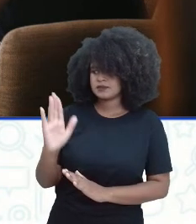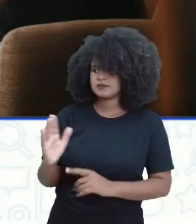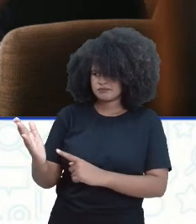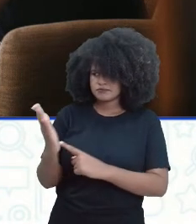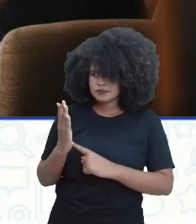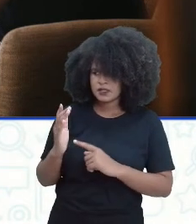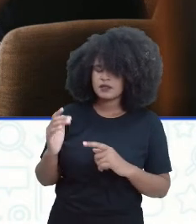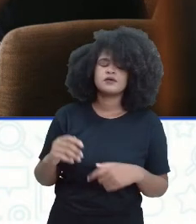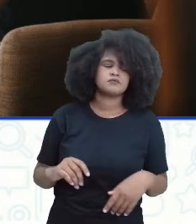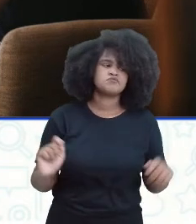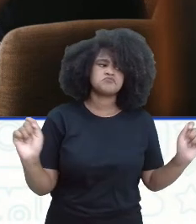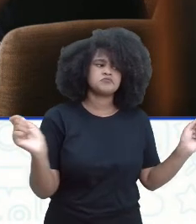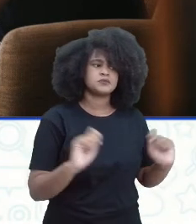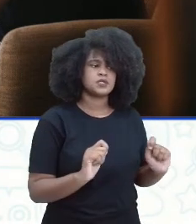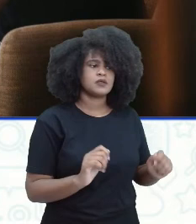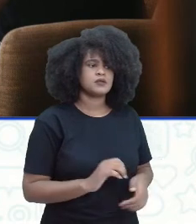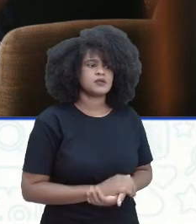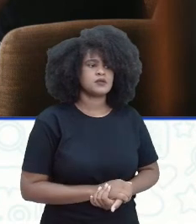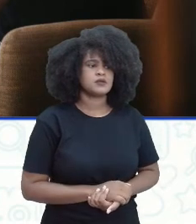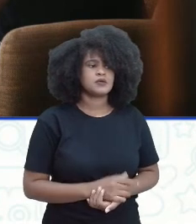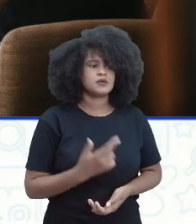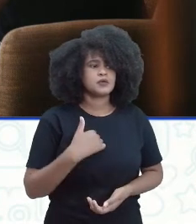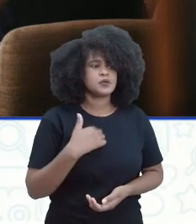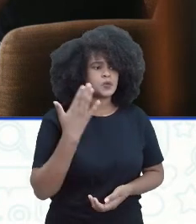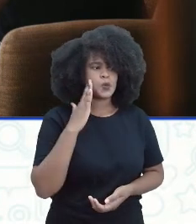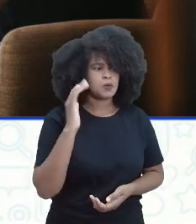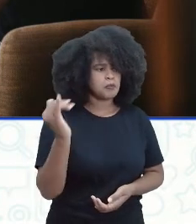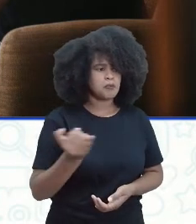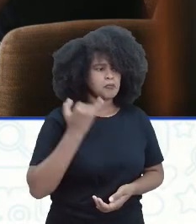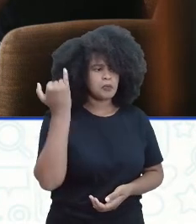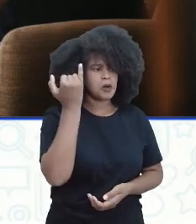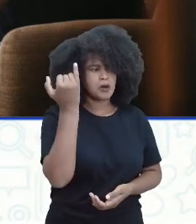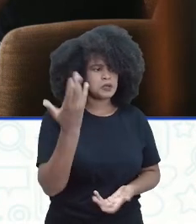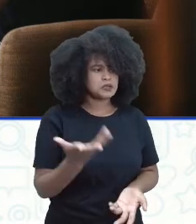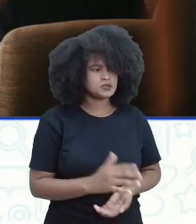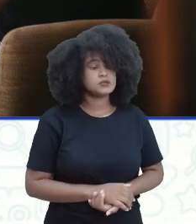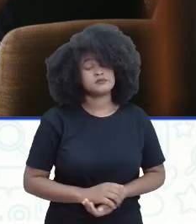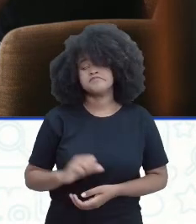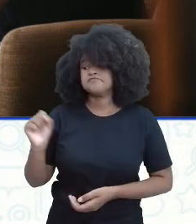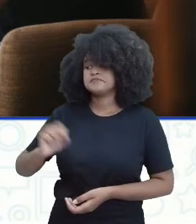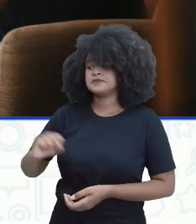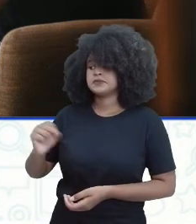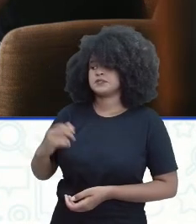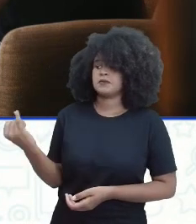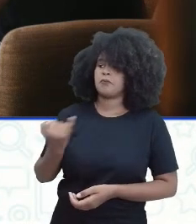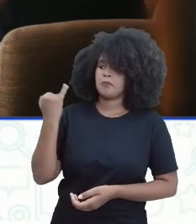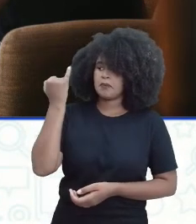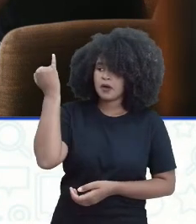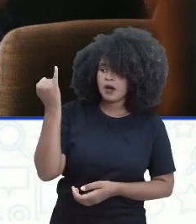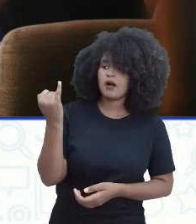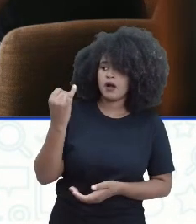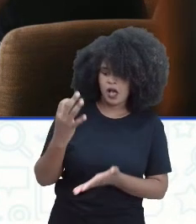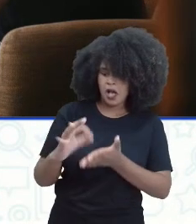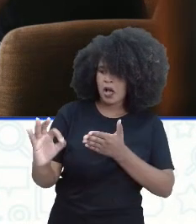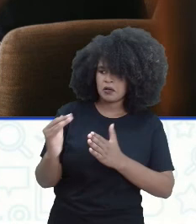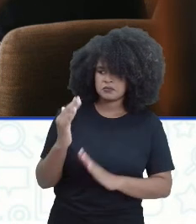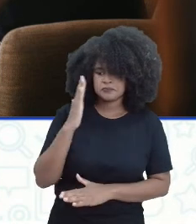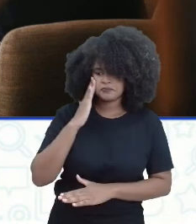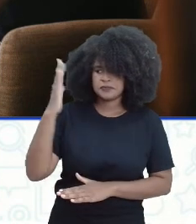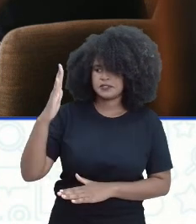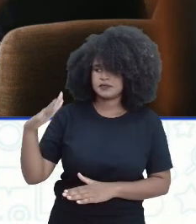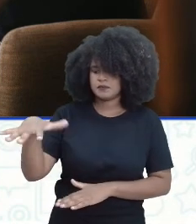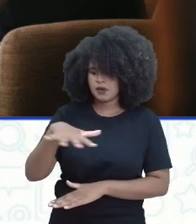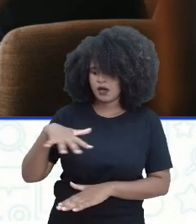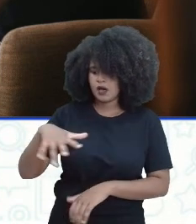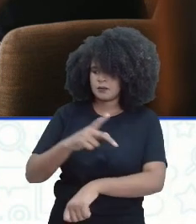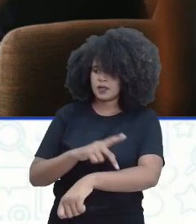não sei. Eu não sabia que ele era tão importante dessa forma. Sim, ele é um dos maiores autores da pedagogia. Aí ele